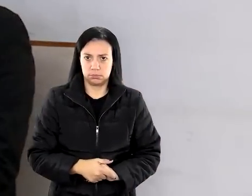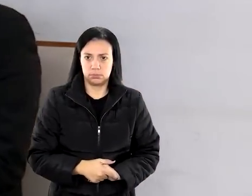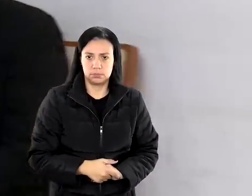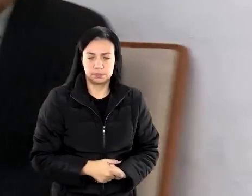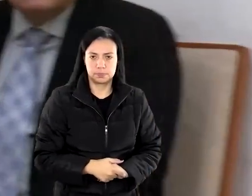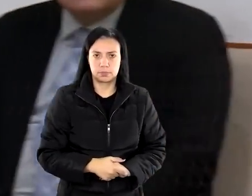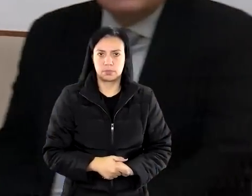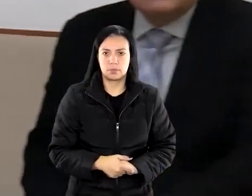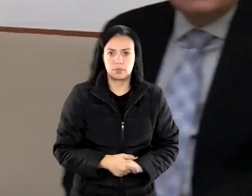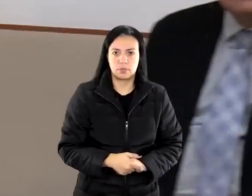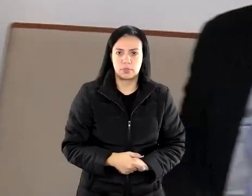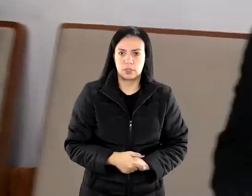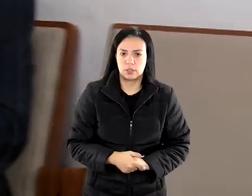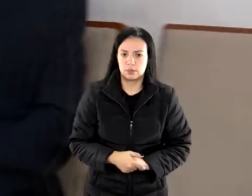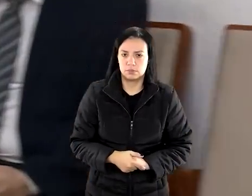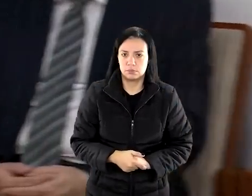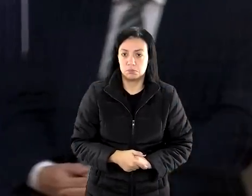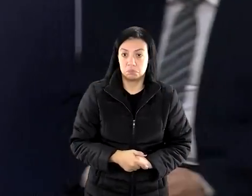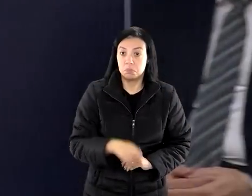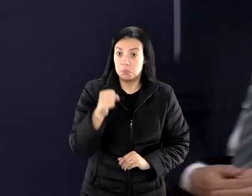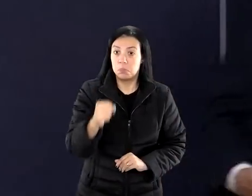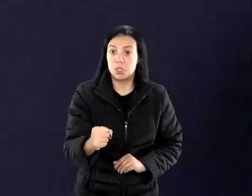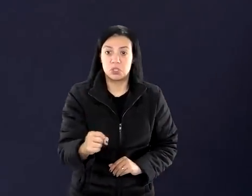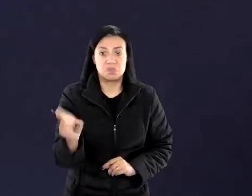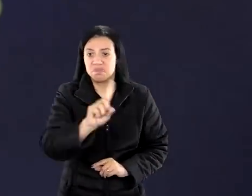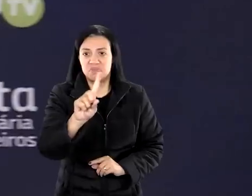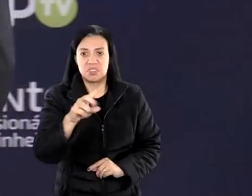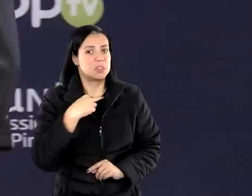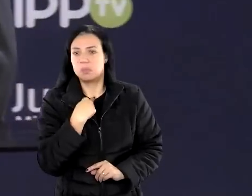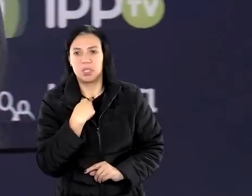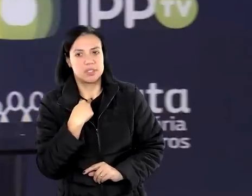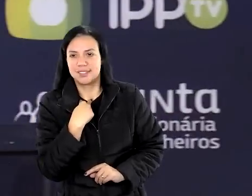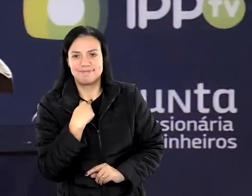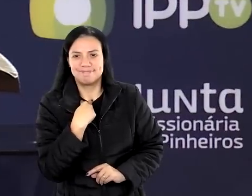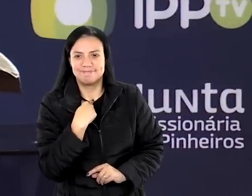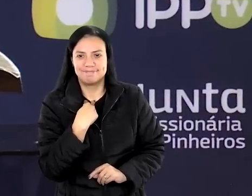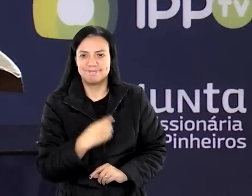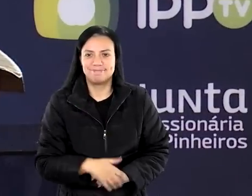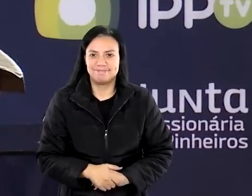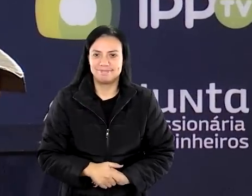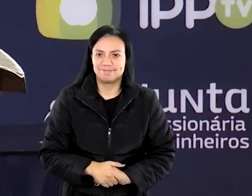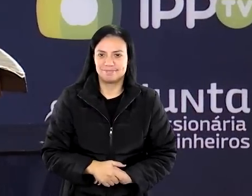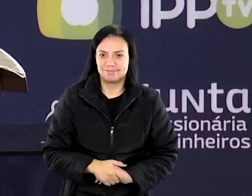bem, você está preso. Esteja preso. Não é assim não.